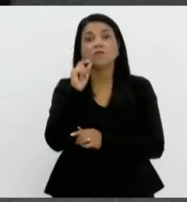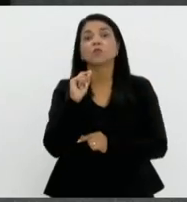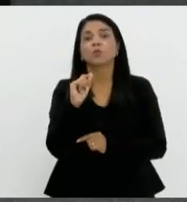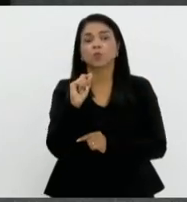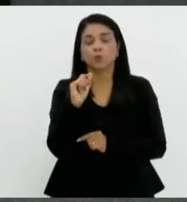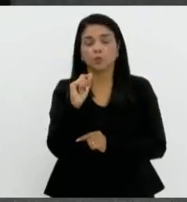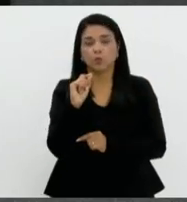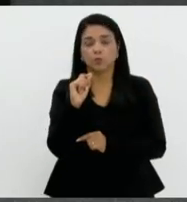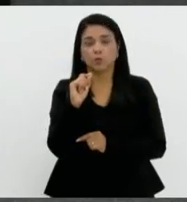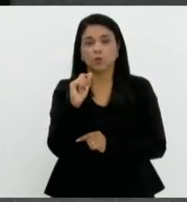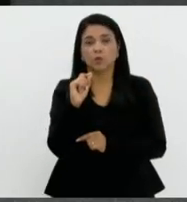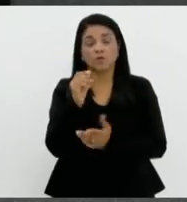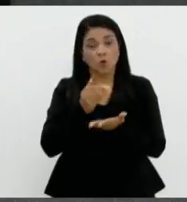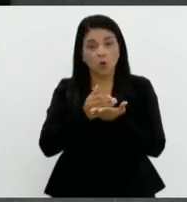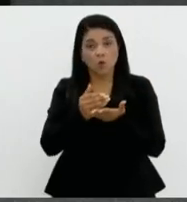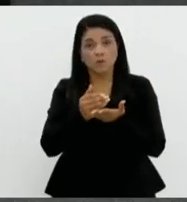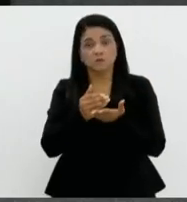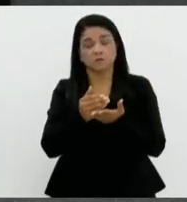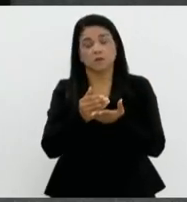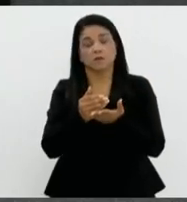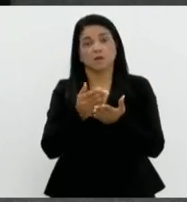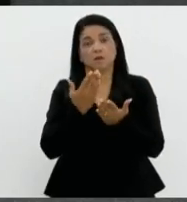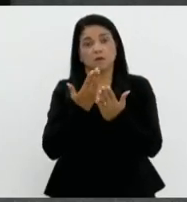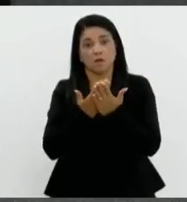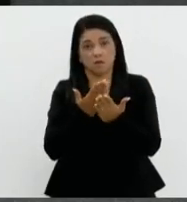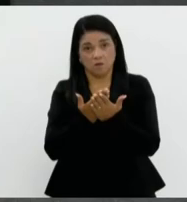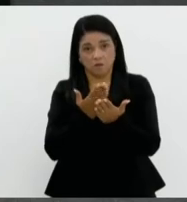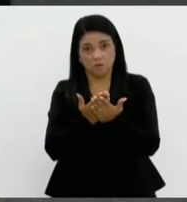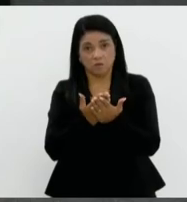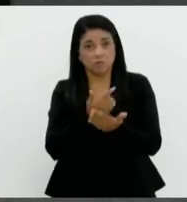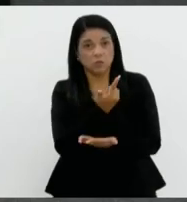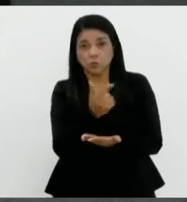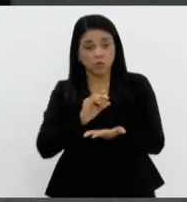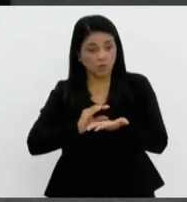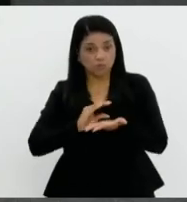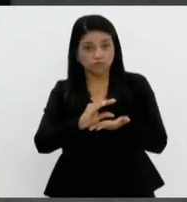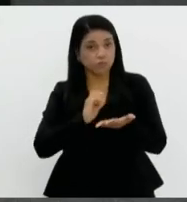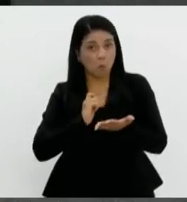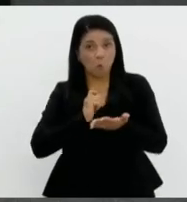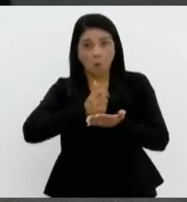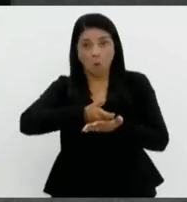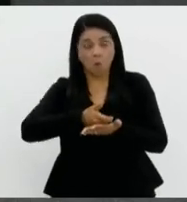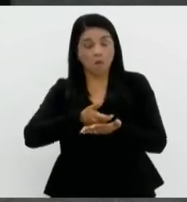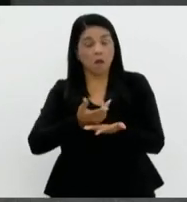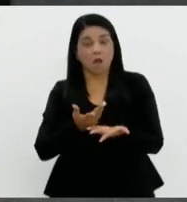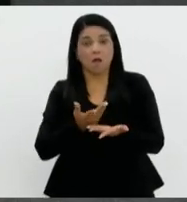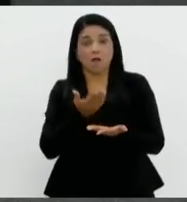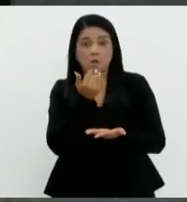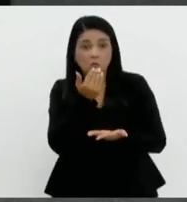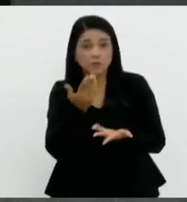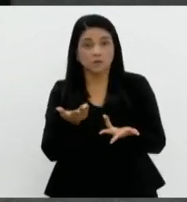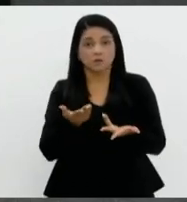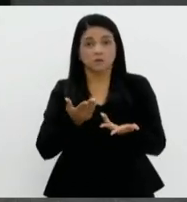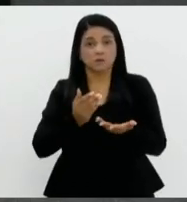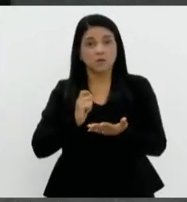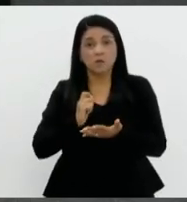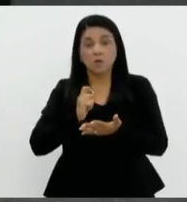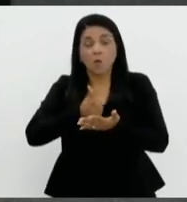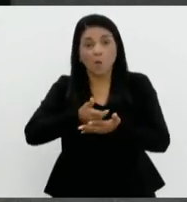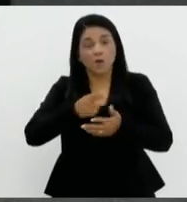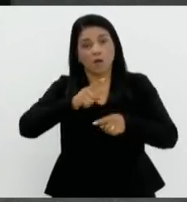vai começar o ano escolar sem recurso para compra de merenda e manutenção de